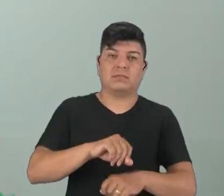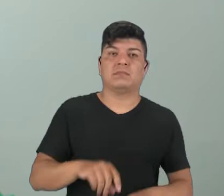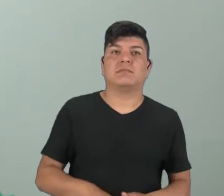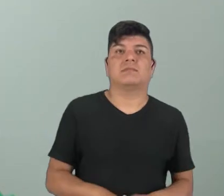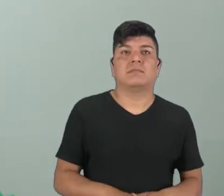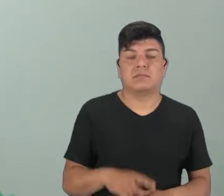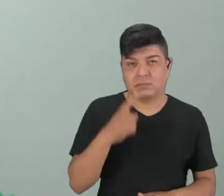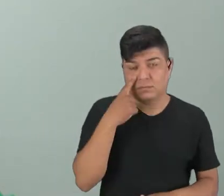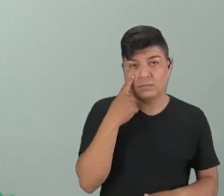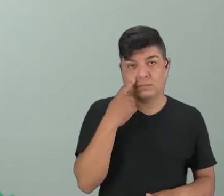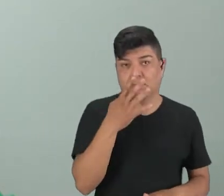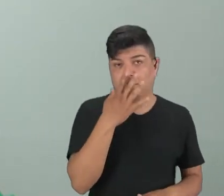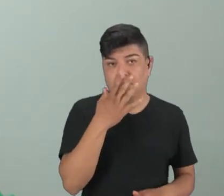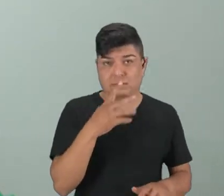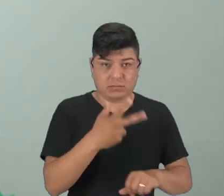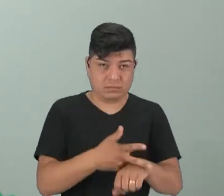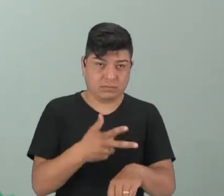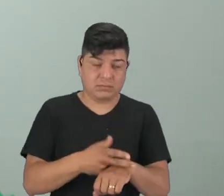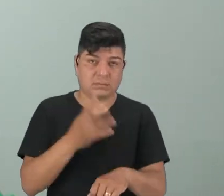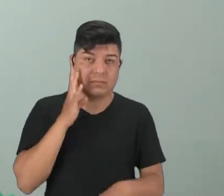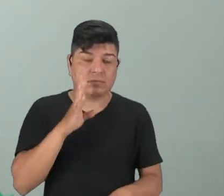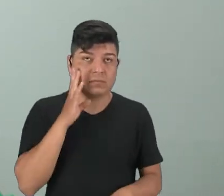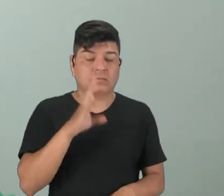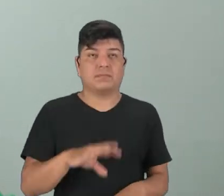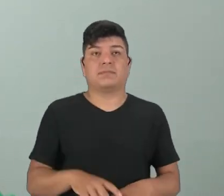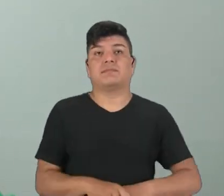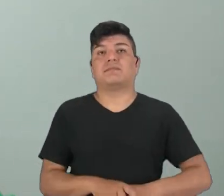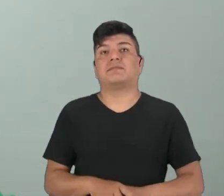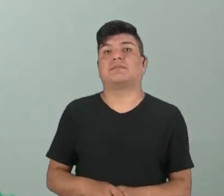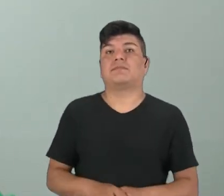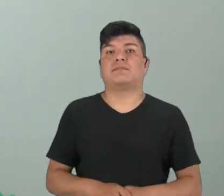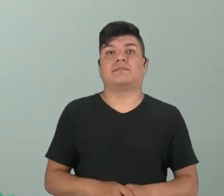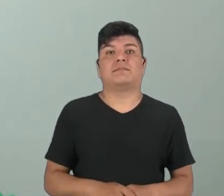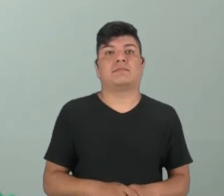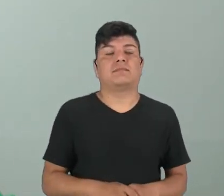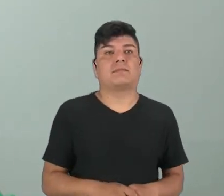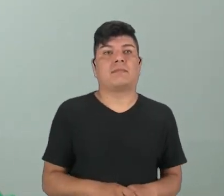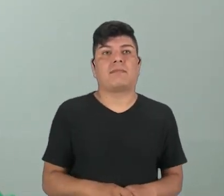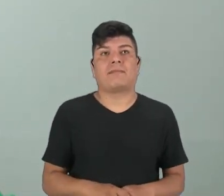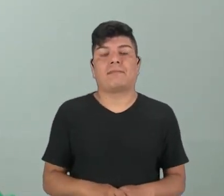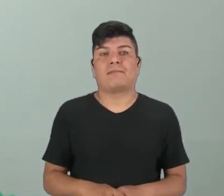bom? Assiste comigo aí um vídeo bem legal que nós vamos passar para você.